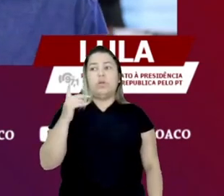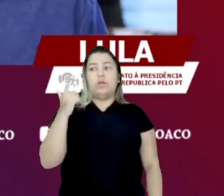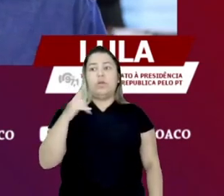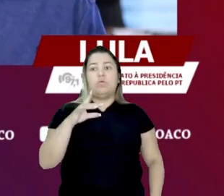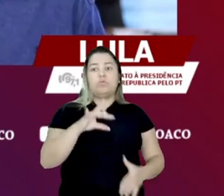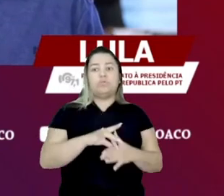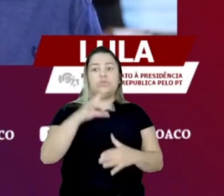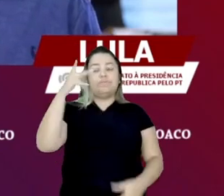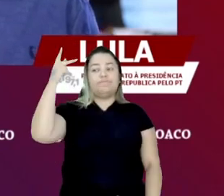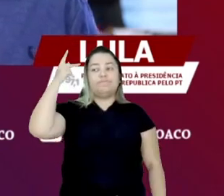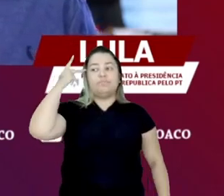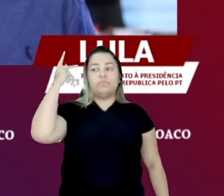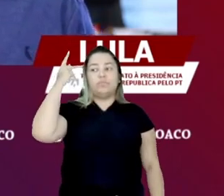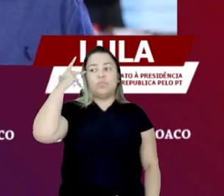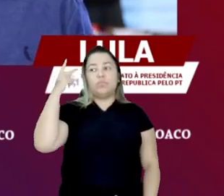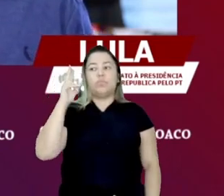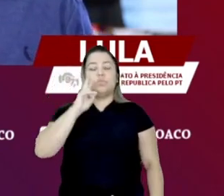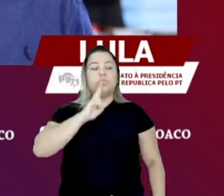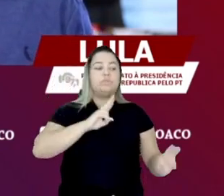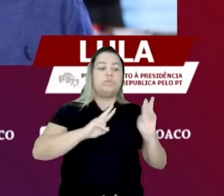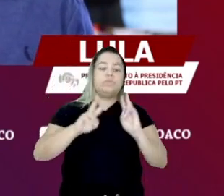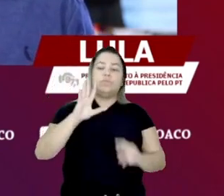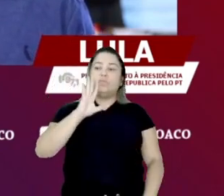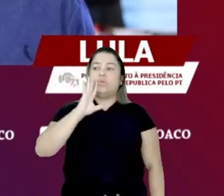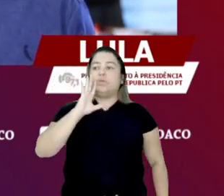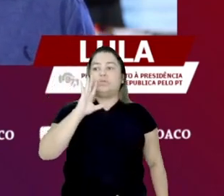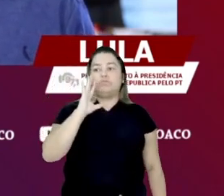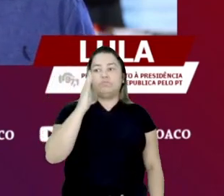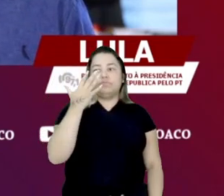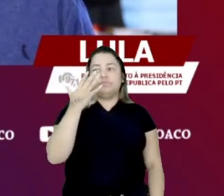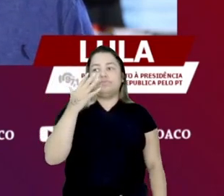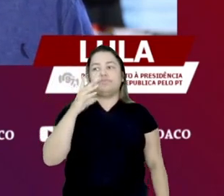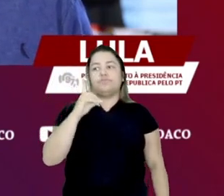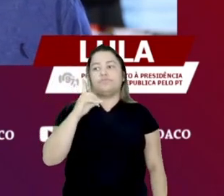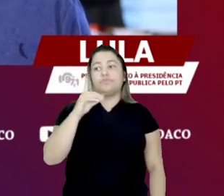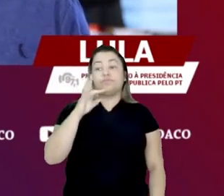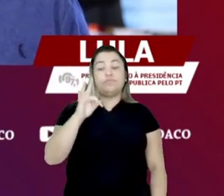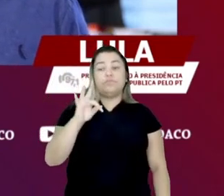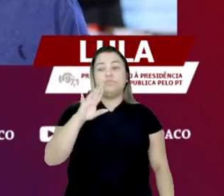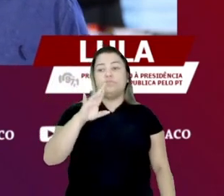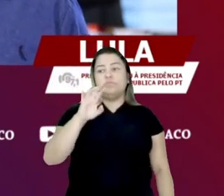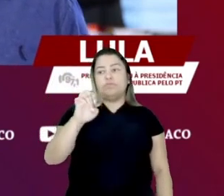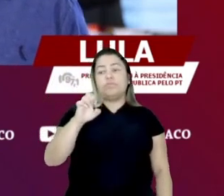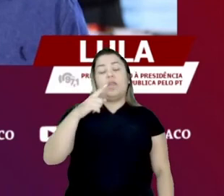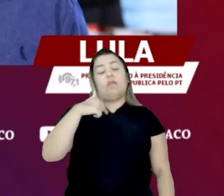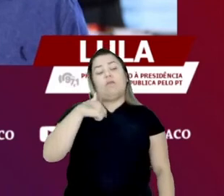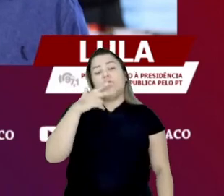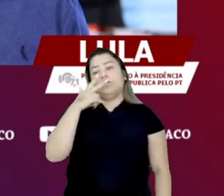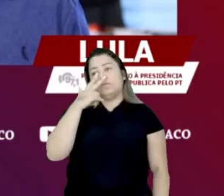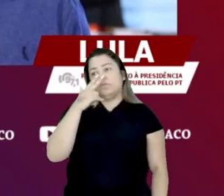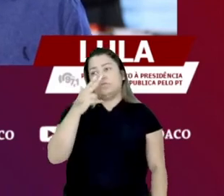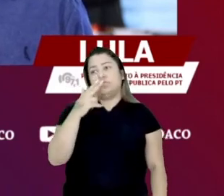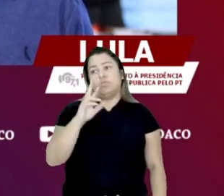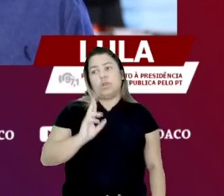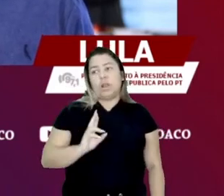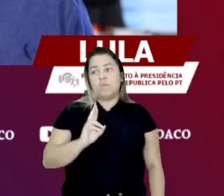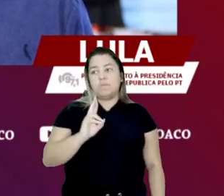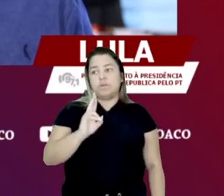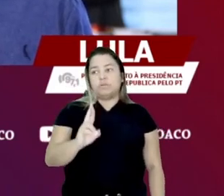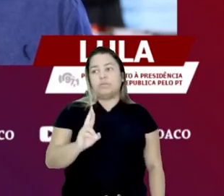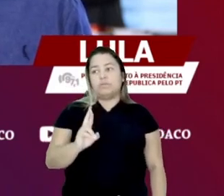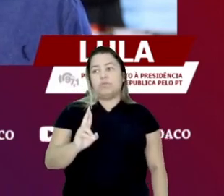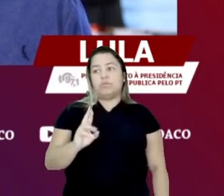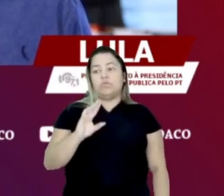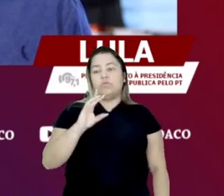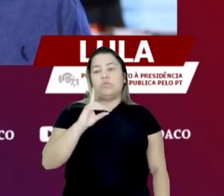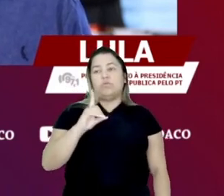do Departamento de Justiça dos Estados Unidos aqui no Brasil, como ele era um porta-voz de algumas pessoas da CIA, ele poderia